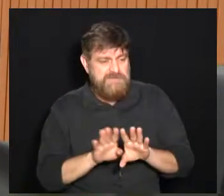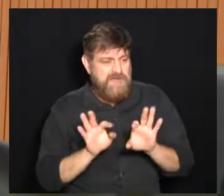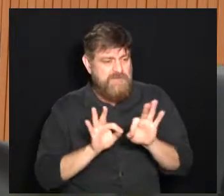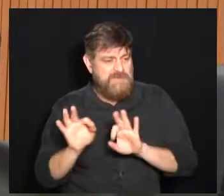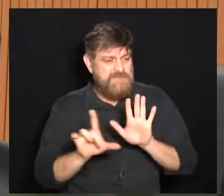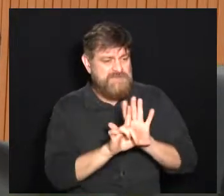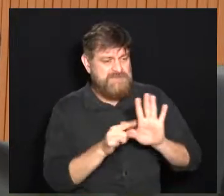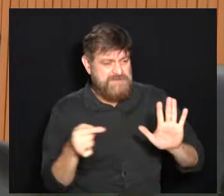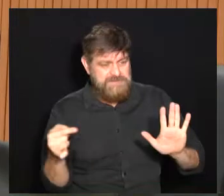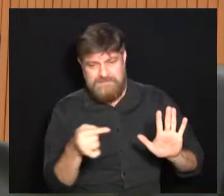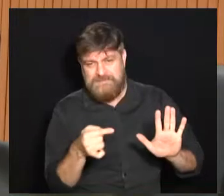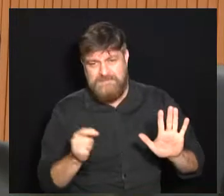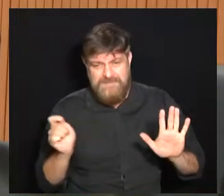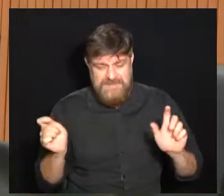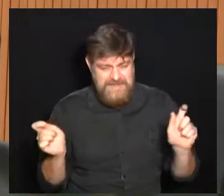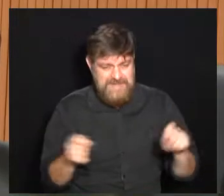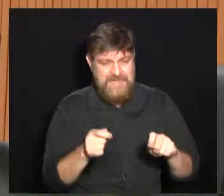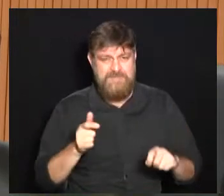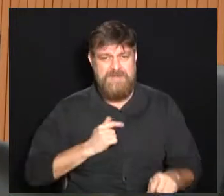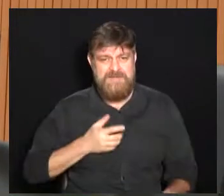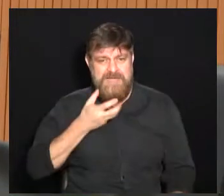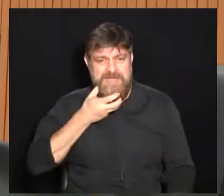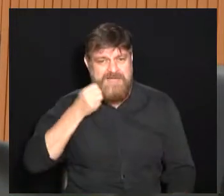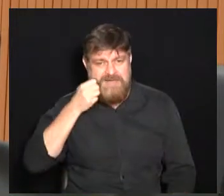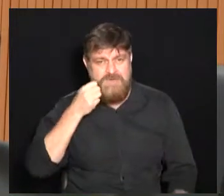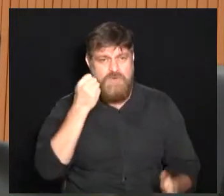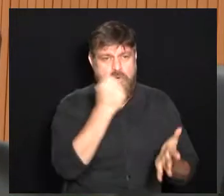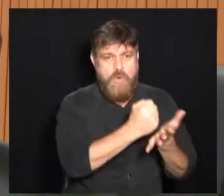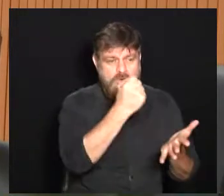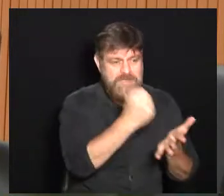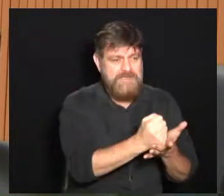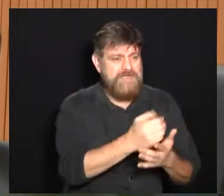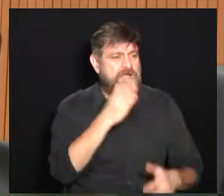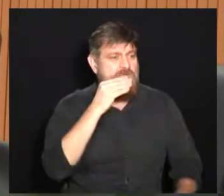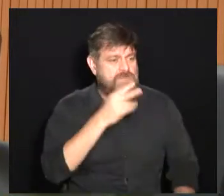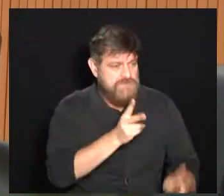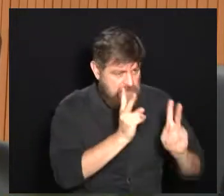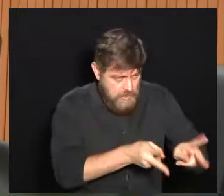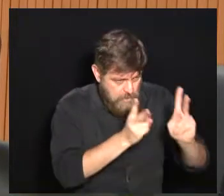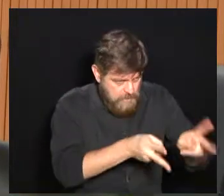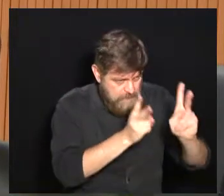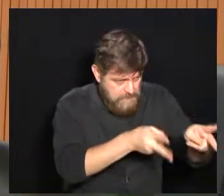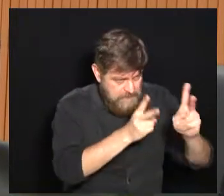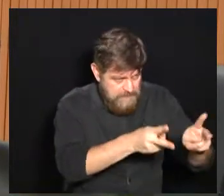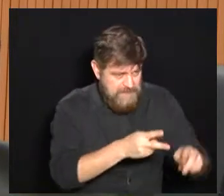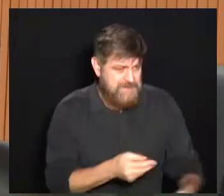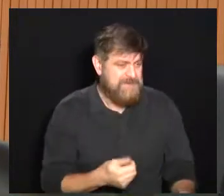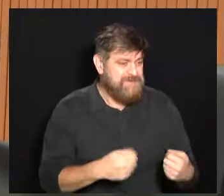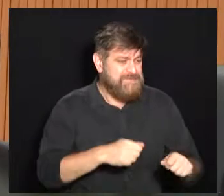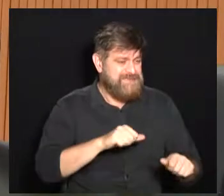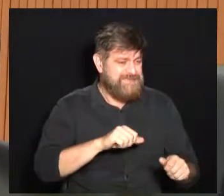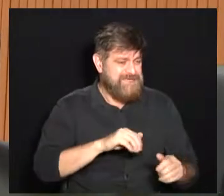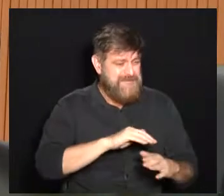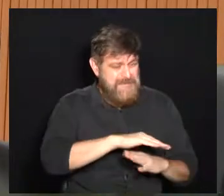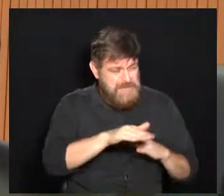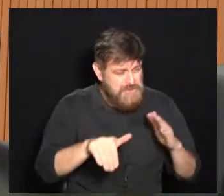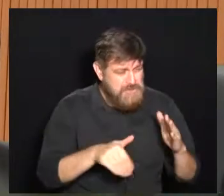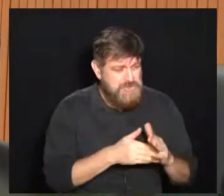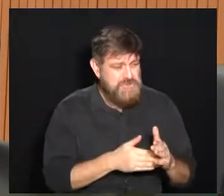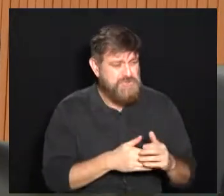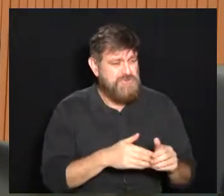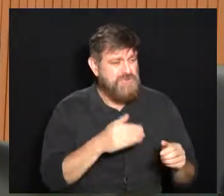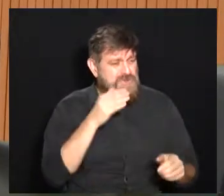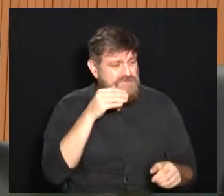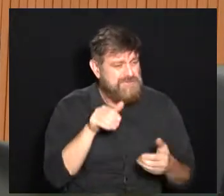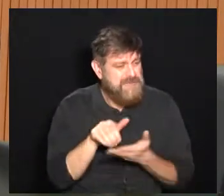de lei que possa ter alguma cota dessa recontratação de funcionários nessas questões meio que da